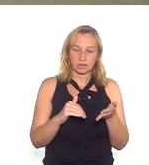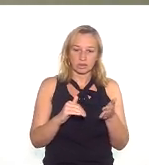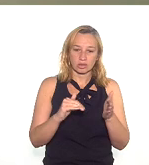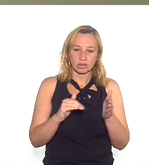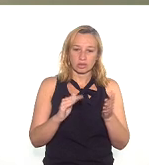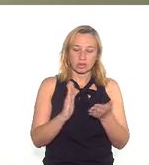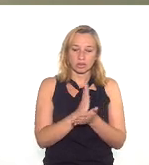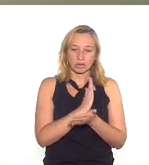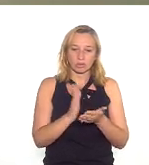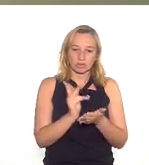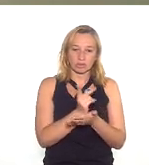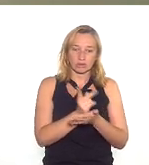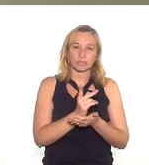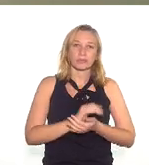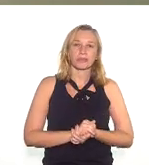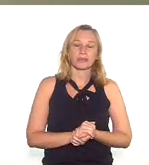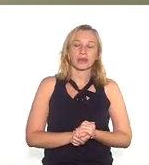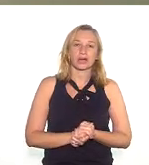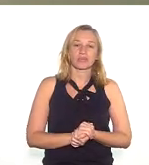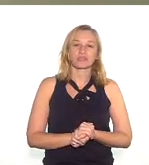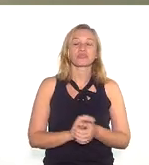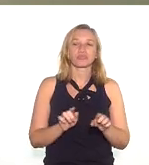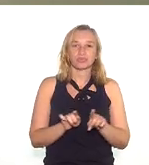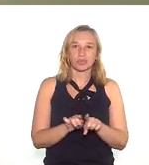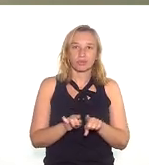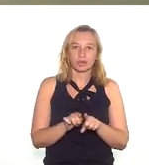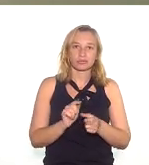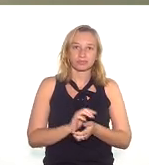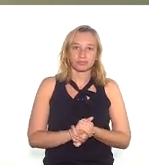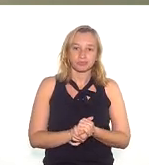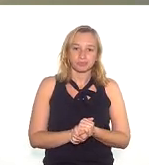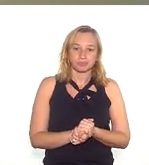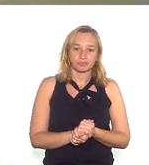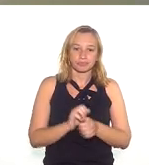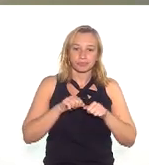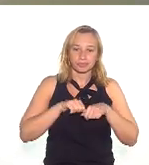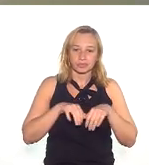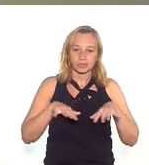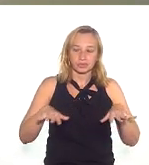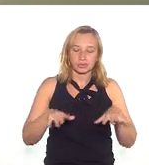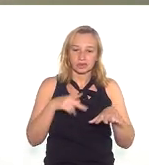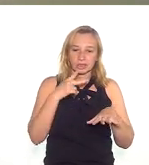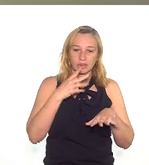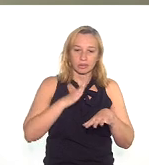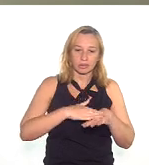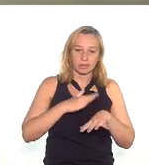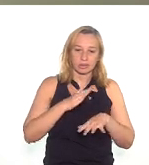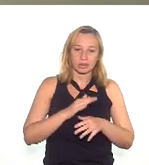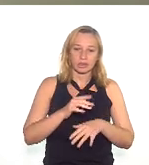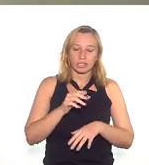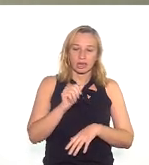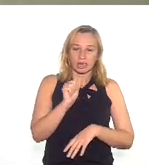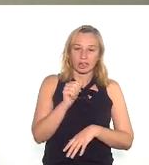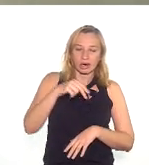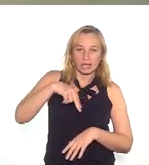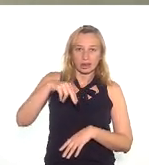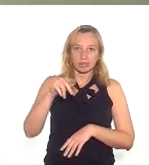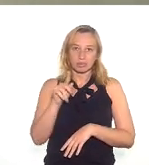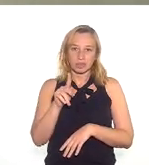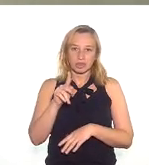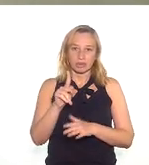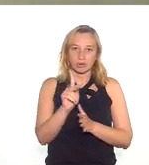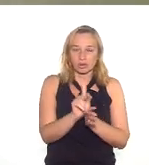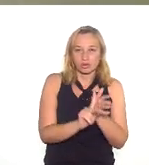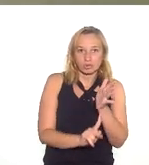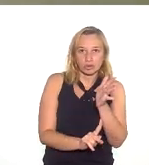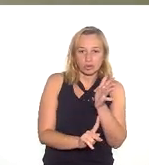eventuais divergências. E, ainda, explanação feita pela ANP sobre os projetos